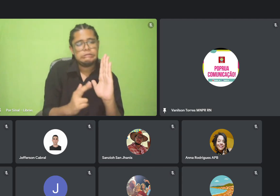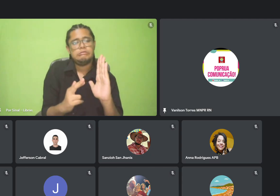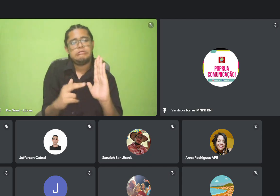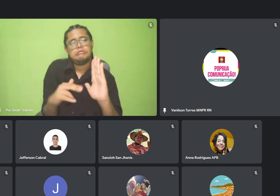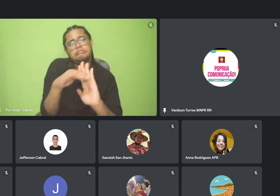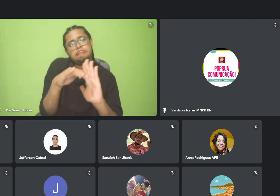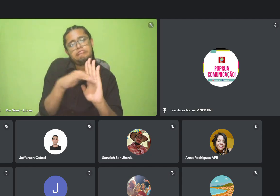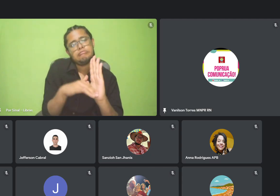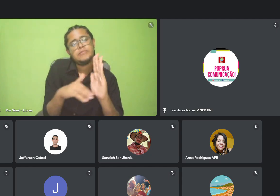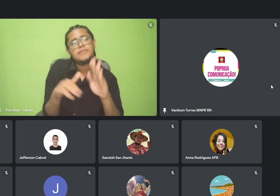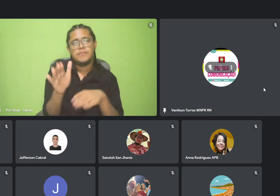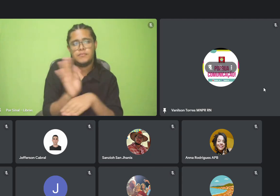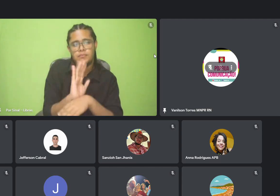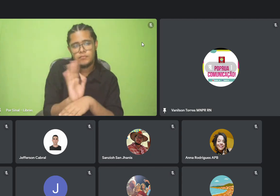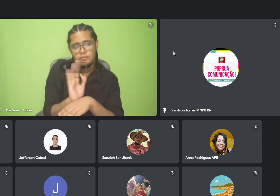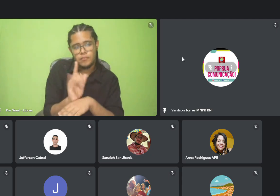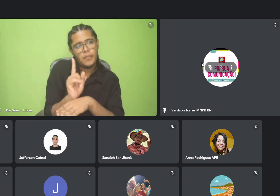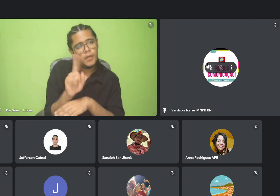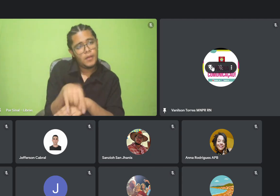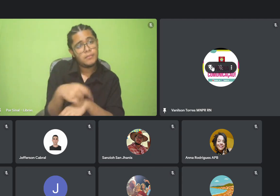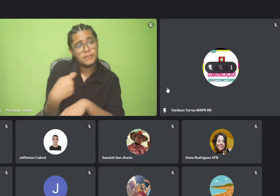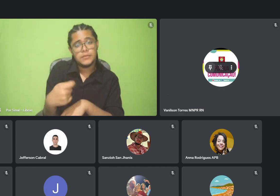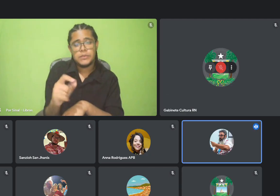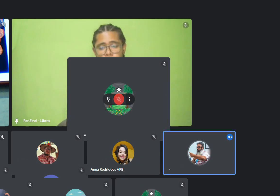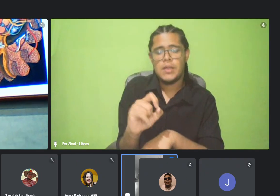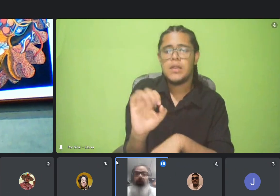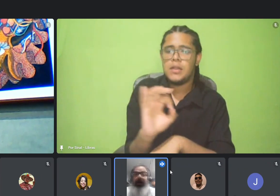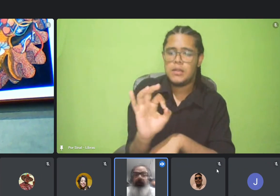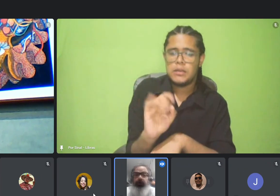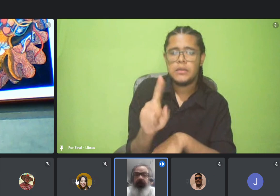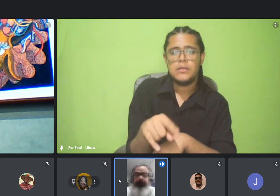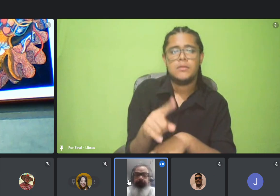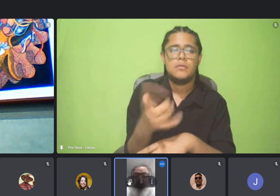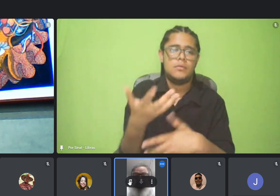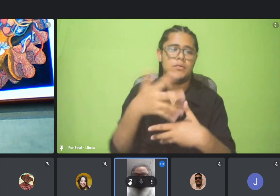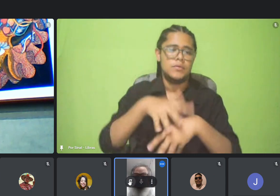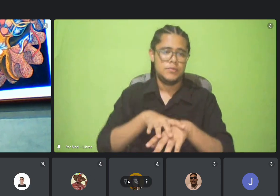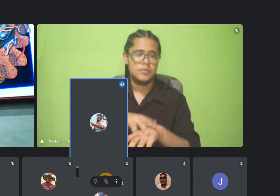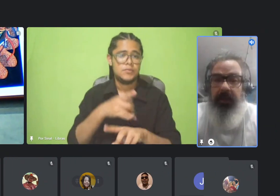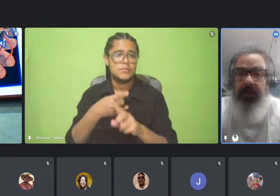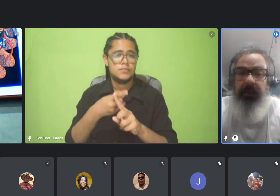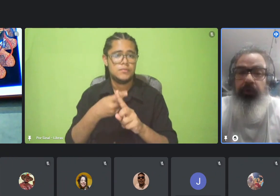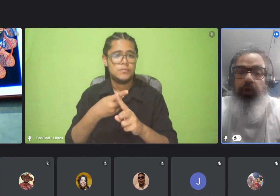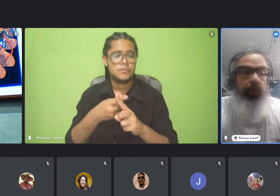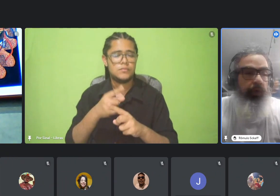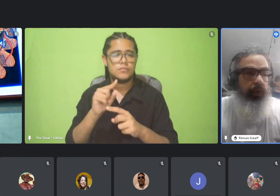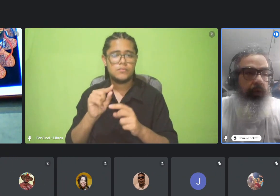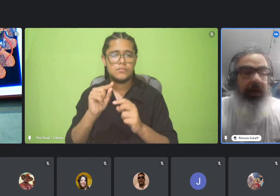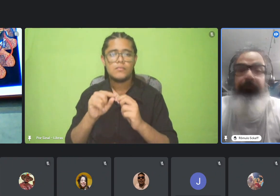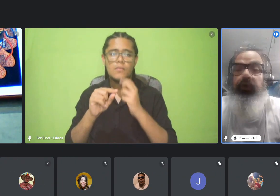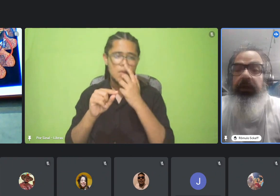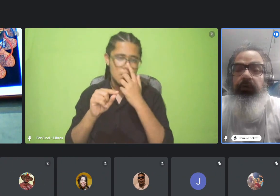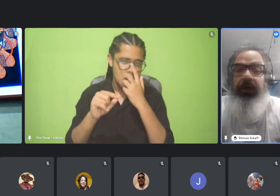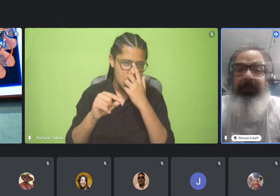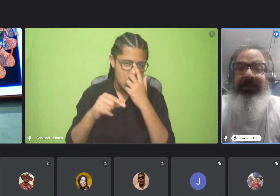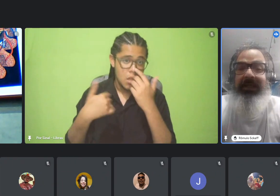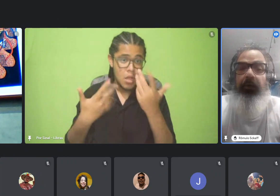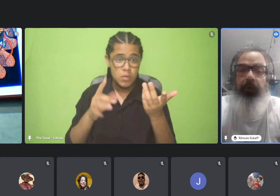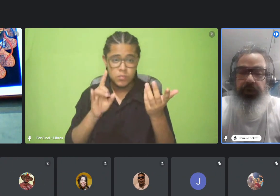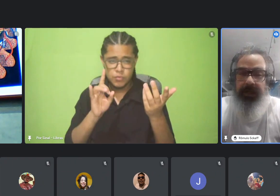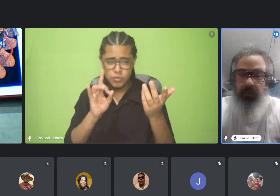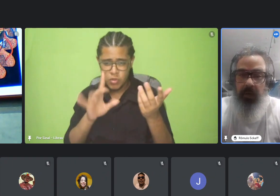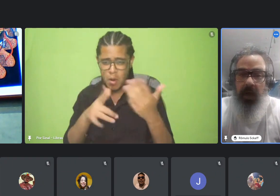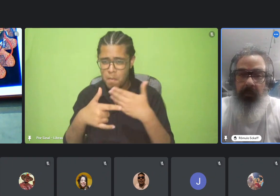de decisões pessoas, incluindo esse tipo de pessoas, não só no cargo de, não só na função de